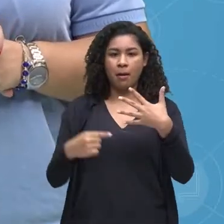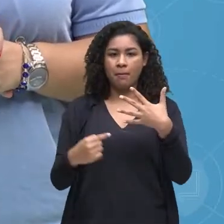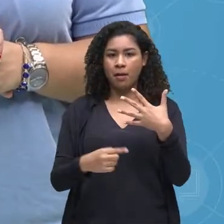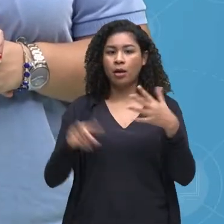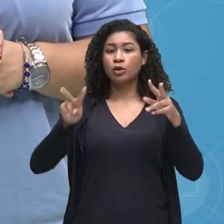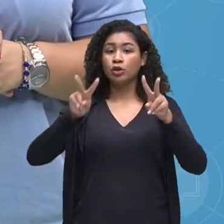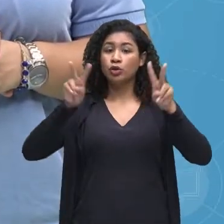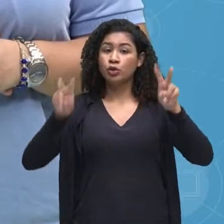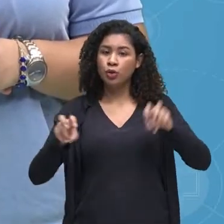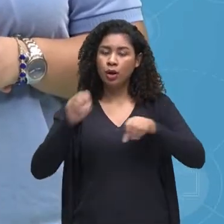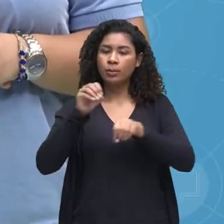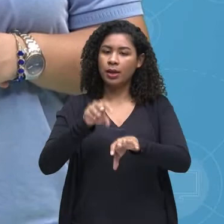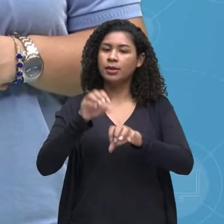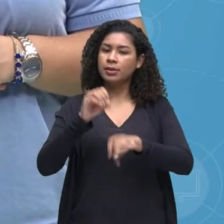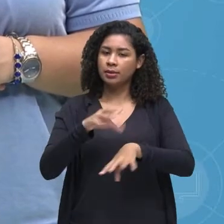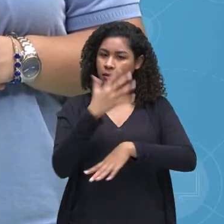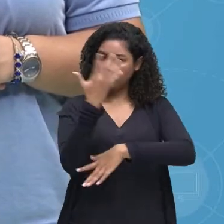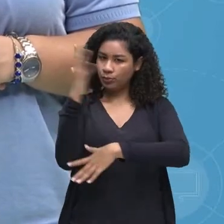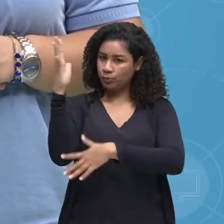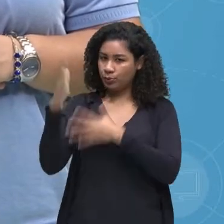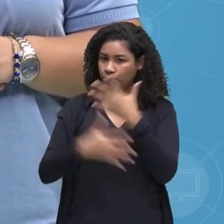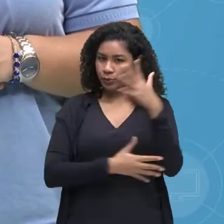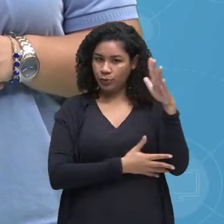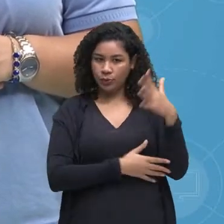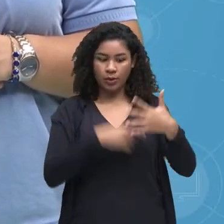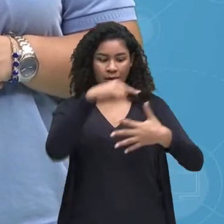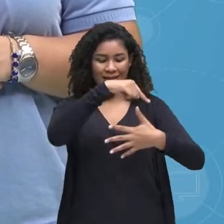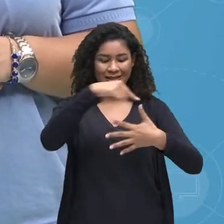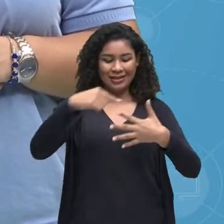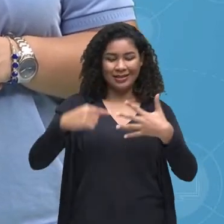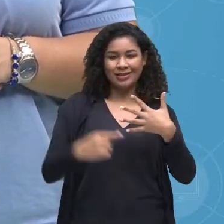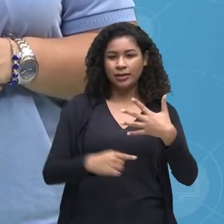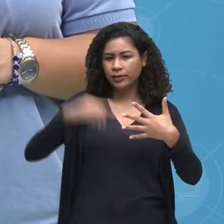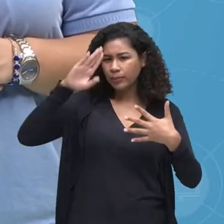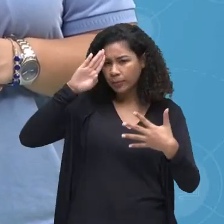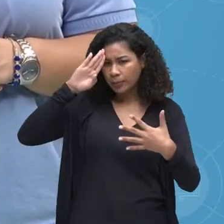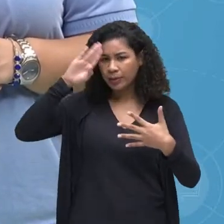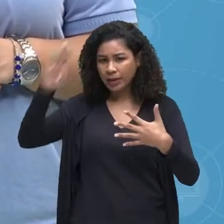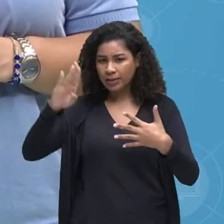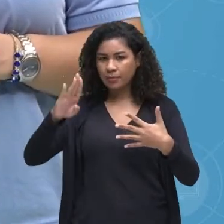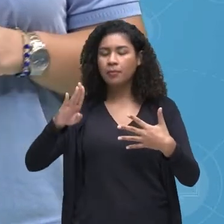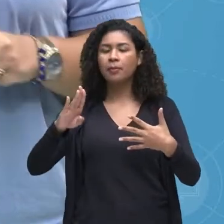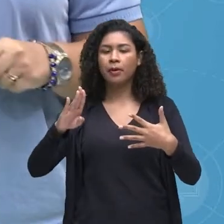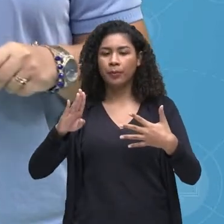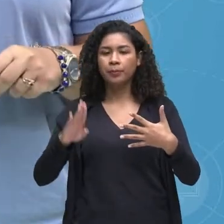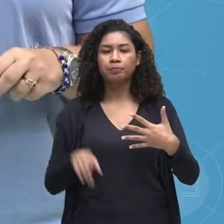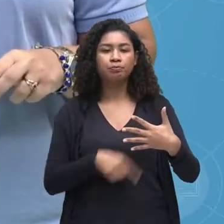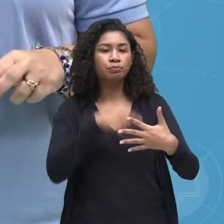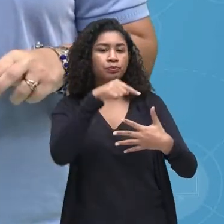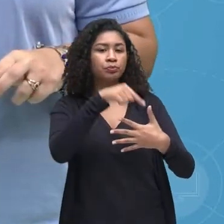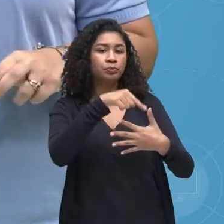Olha só, vou mostrar para vocês aí os 5 R's. A gente tem aí